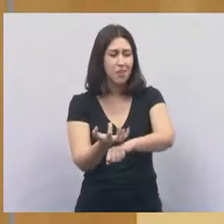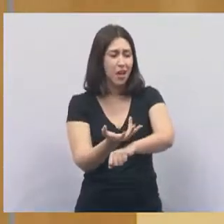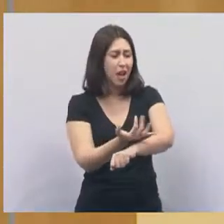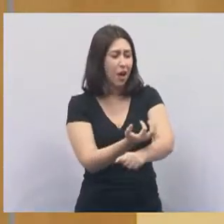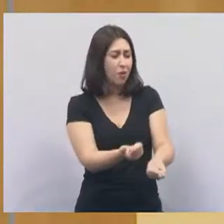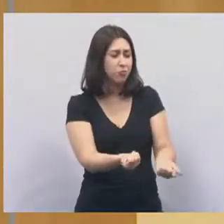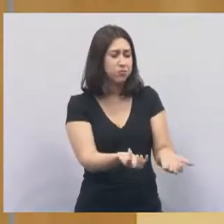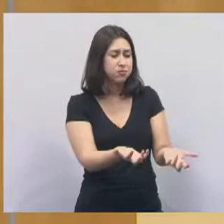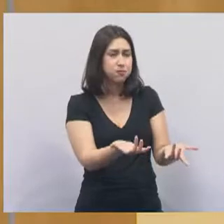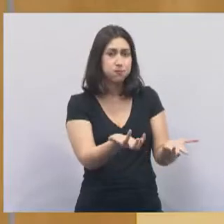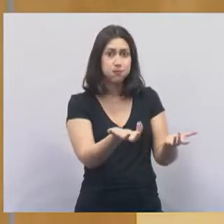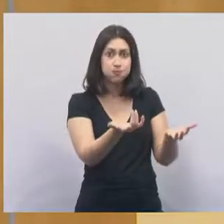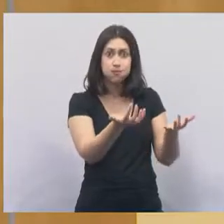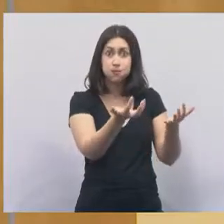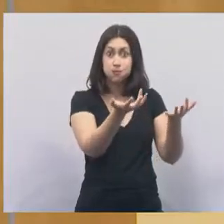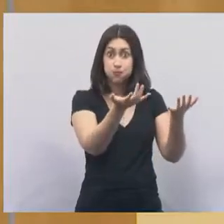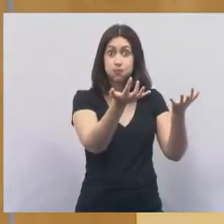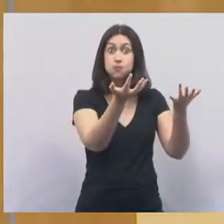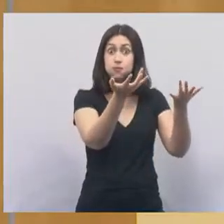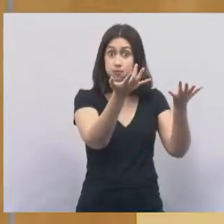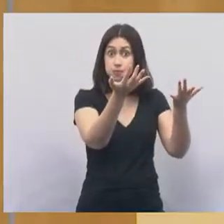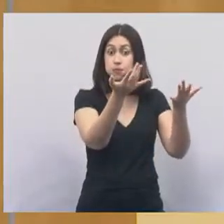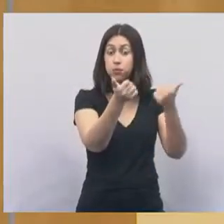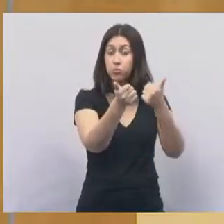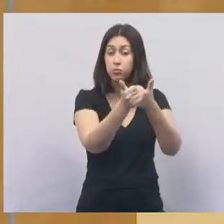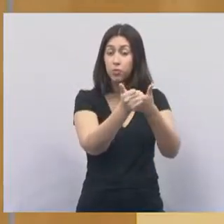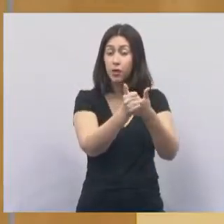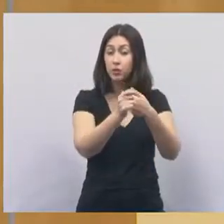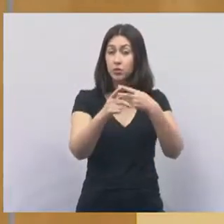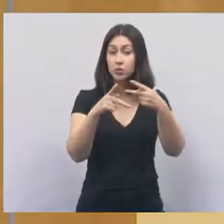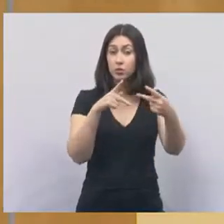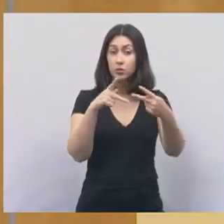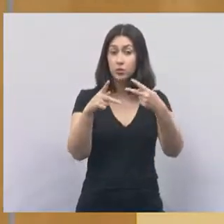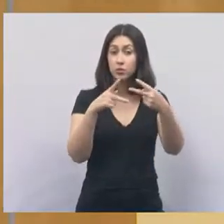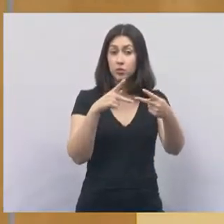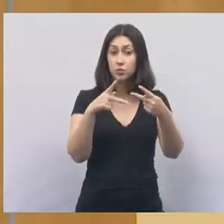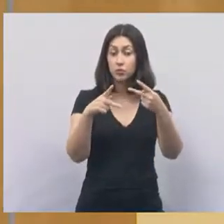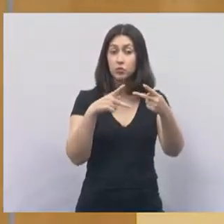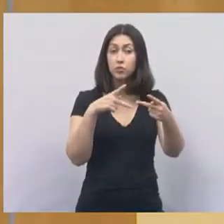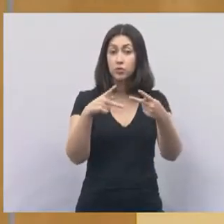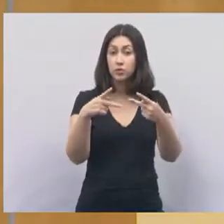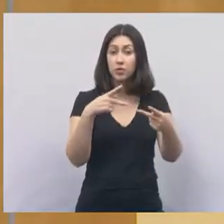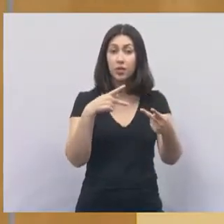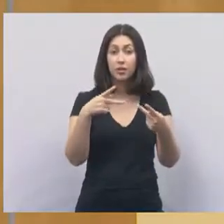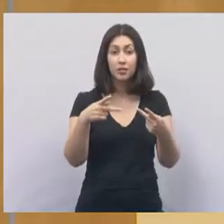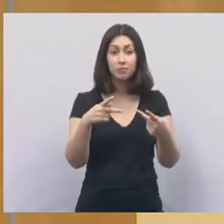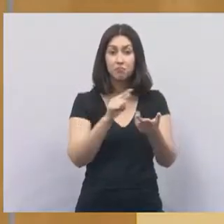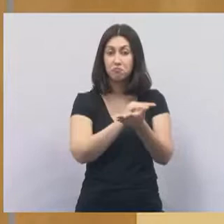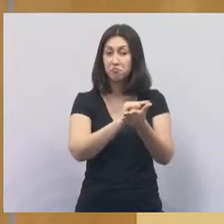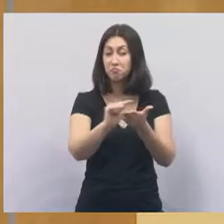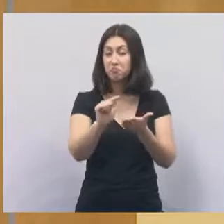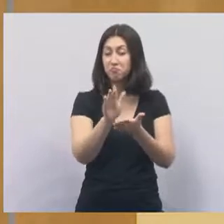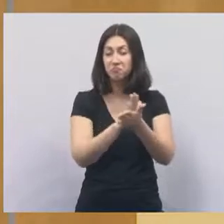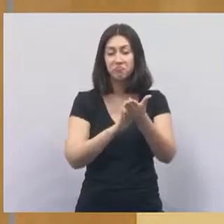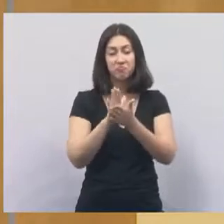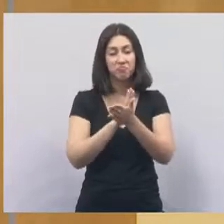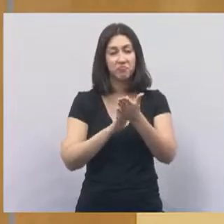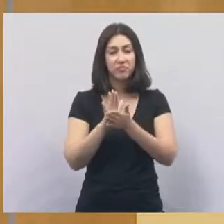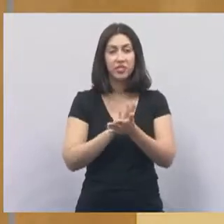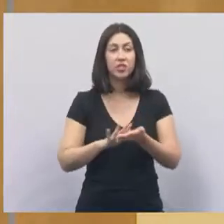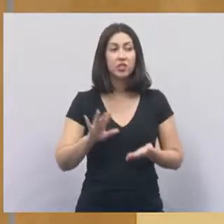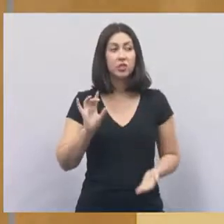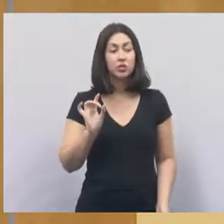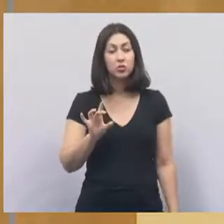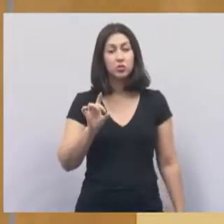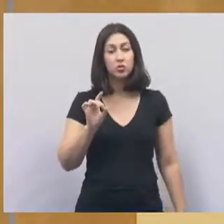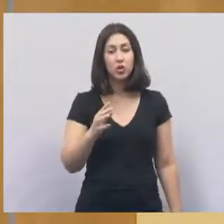tá enorme naquele local lá da divisa de São José até a pedágio ninguém limpa mais só